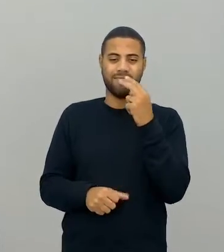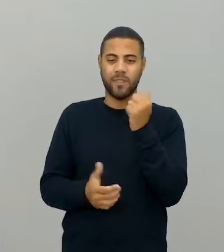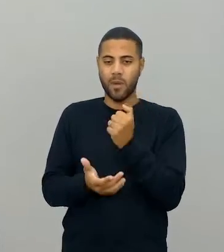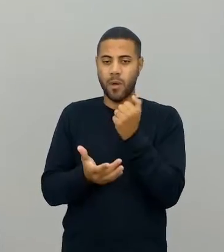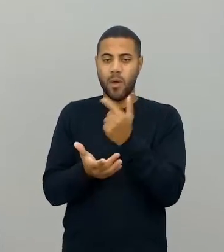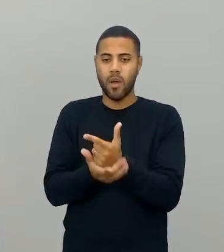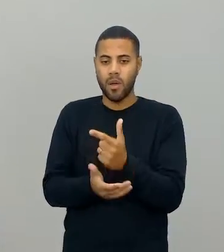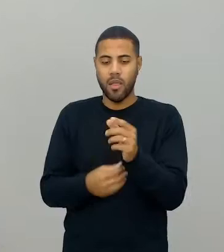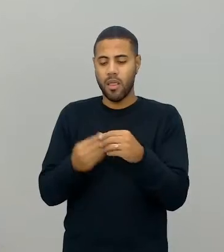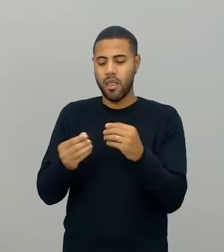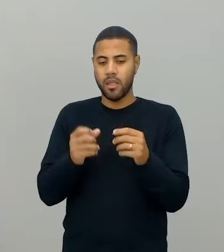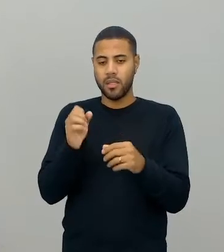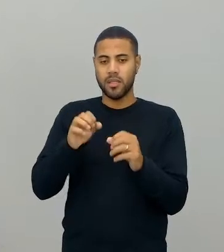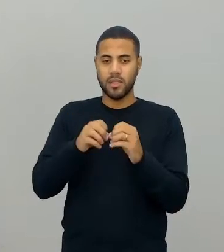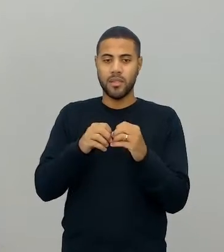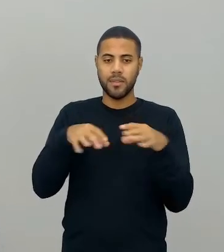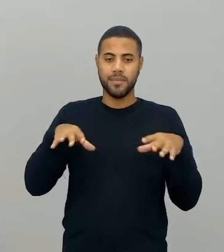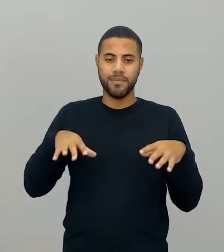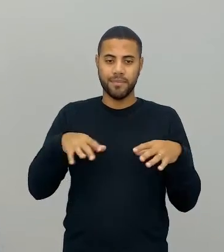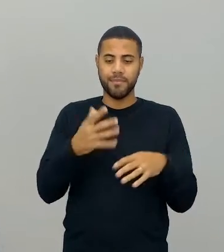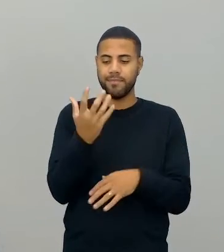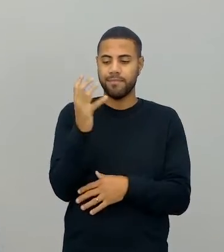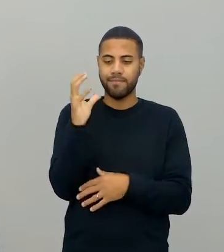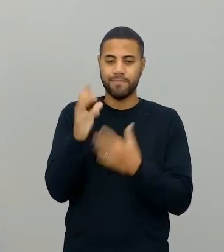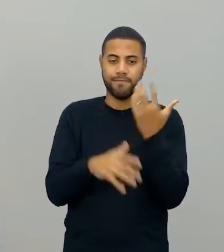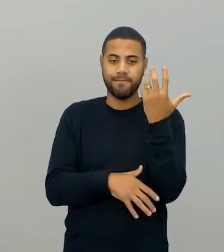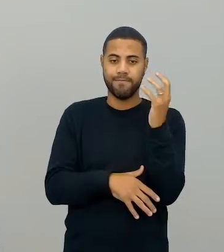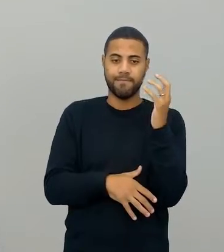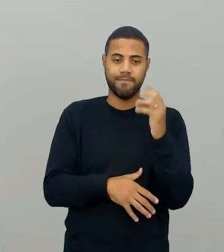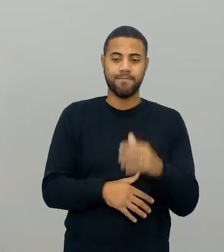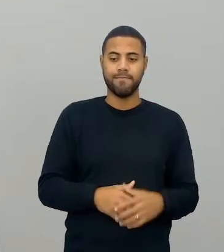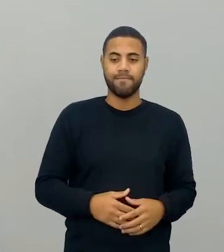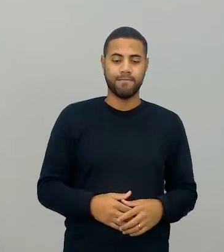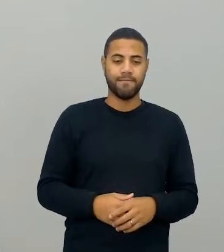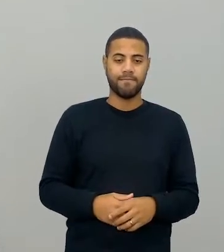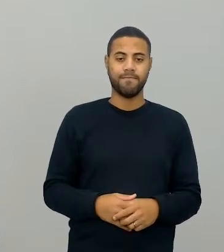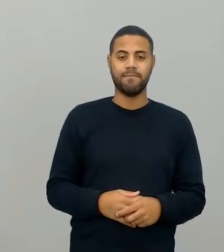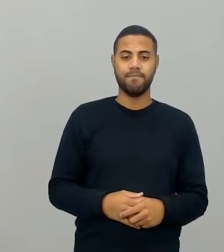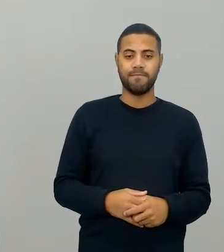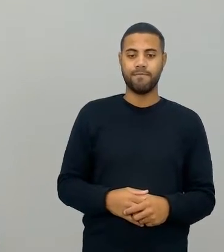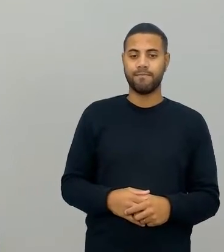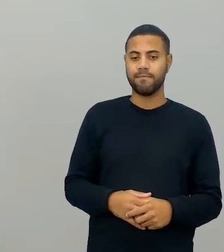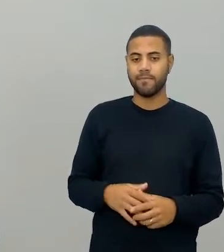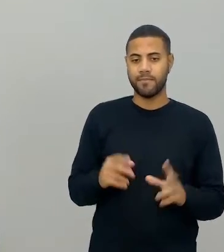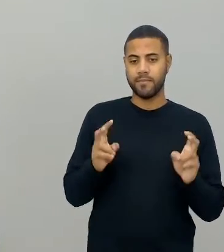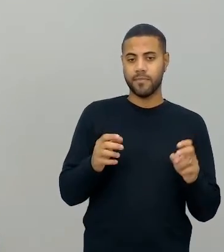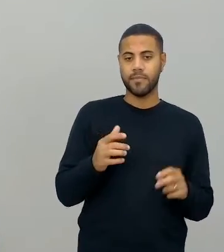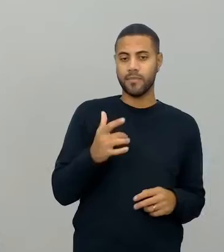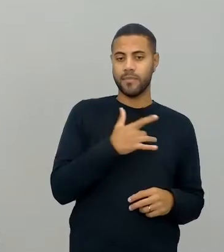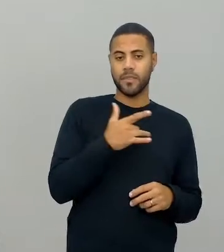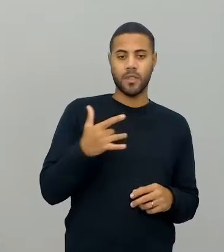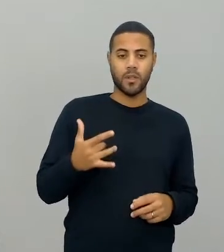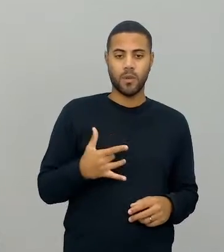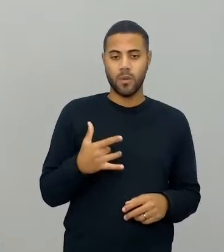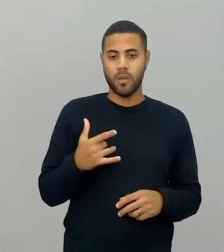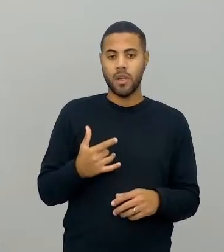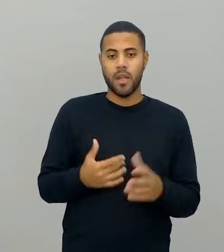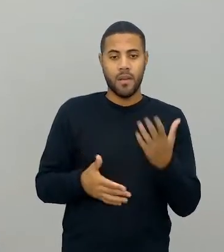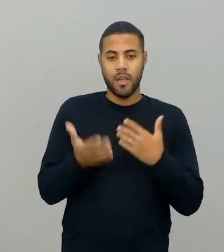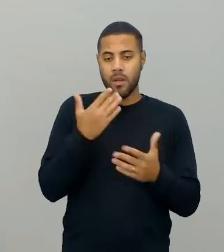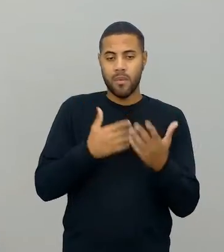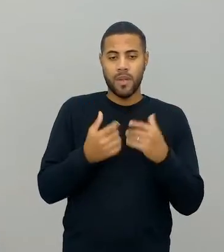consumir. Também a questão de hábitos saudáveis também, né? De trocar, não ingerir